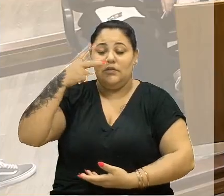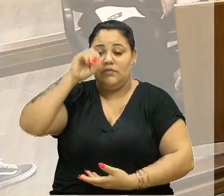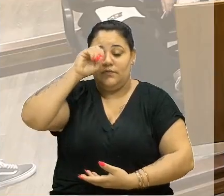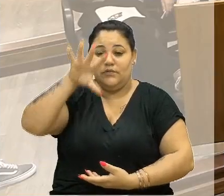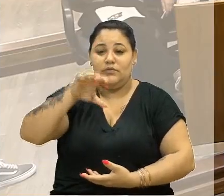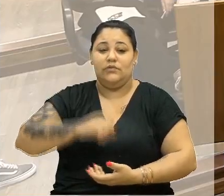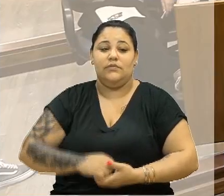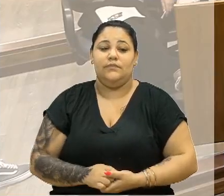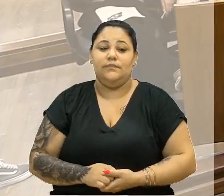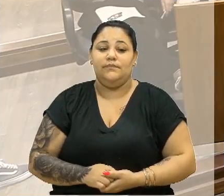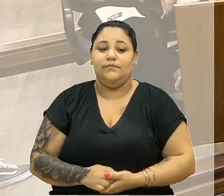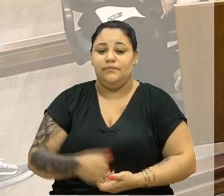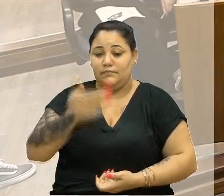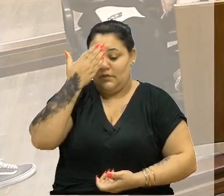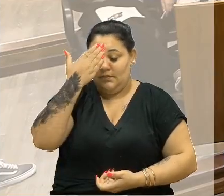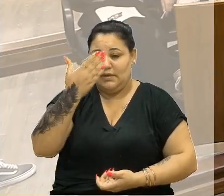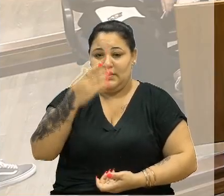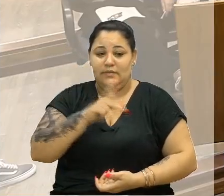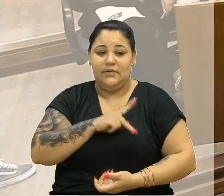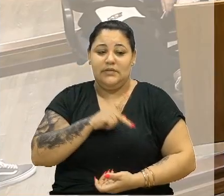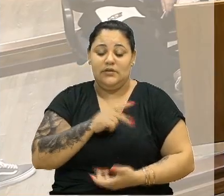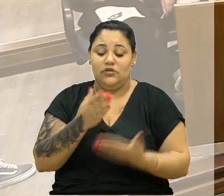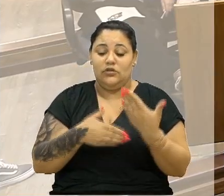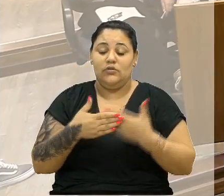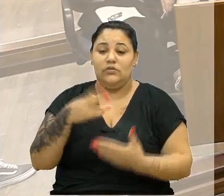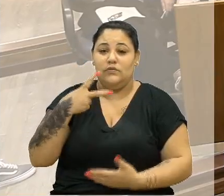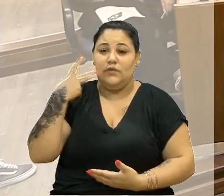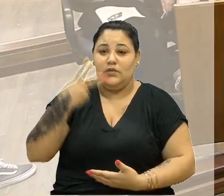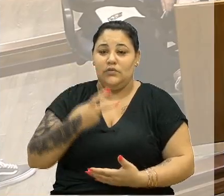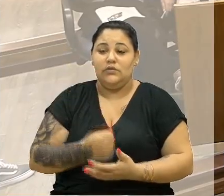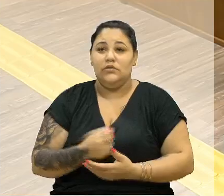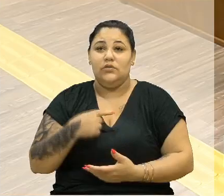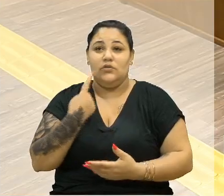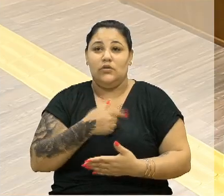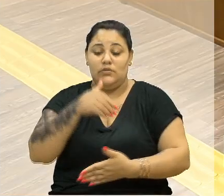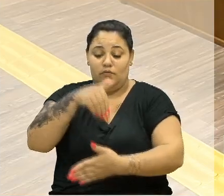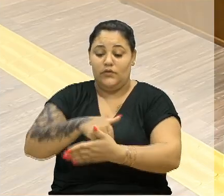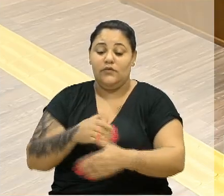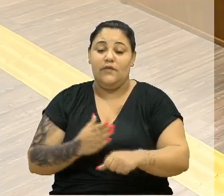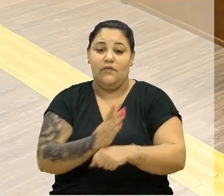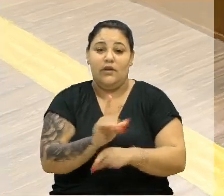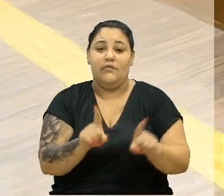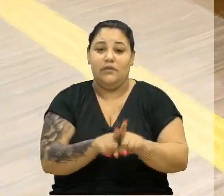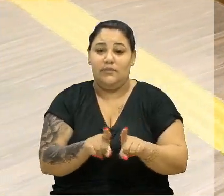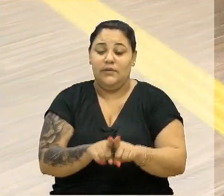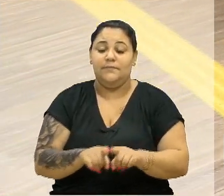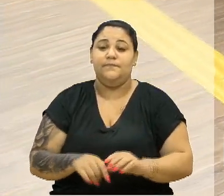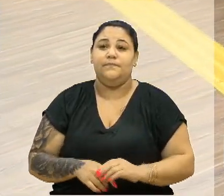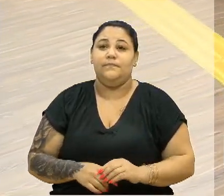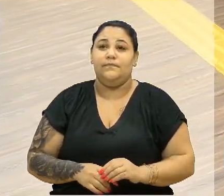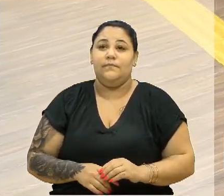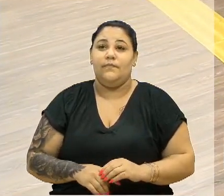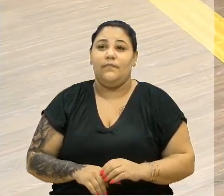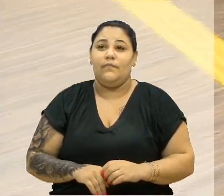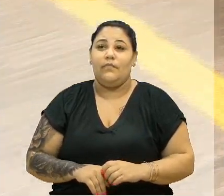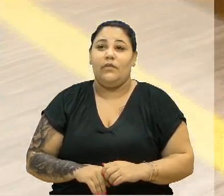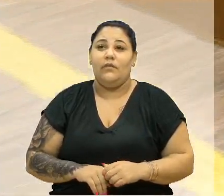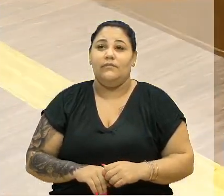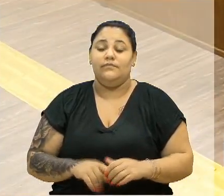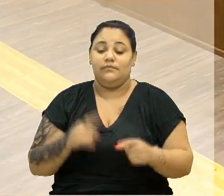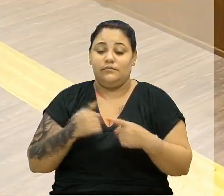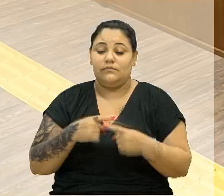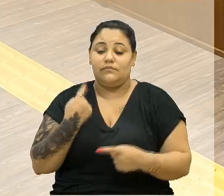Fiuza. Obrigado, senhora presidente, senhoras e senhores vereadores. Estaremos votando favorável, porque nós sabemos que